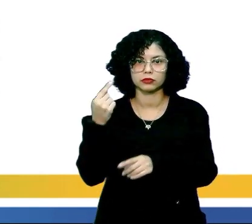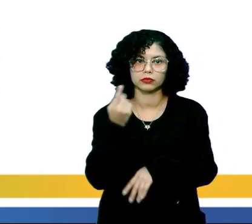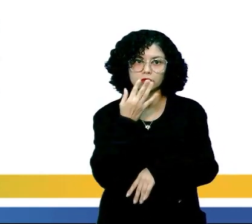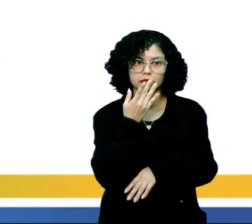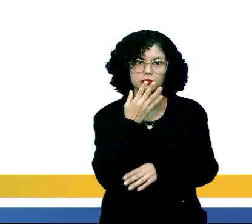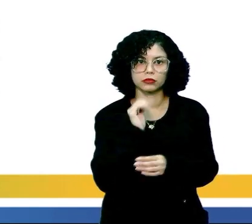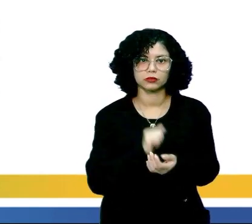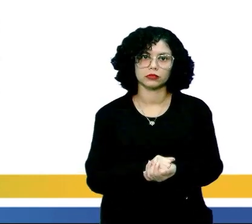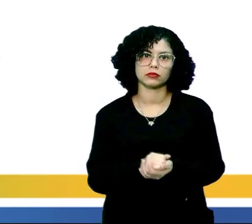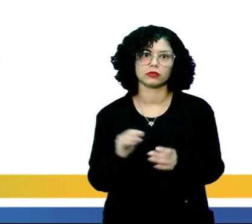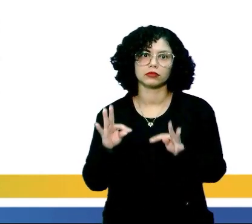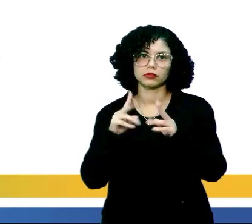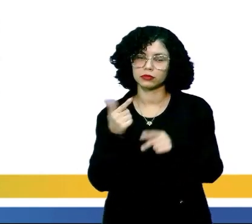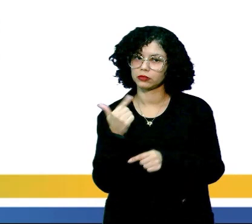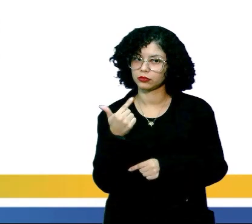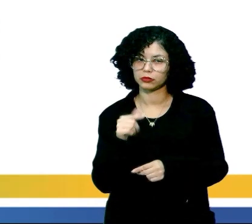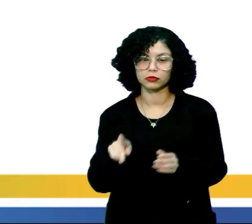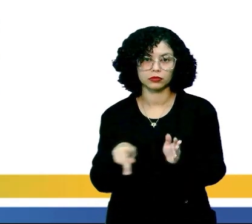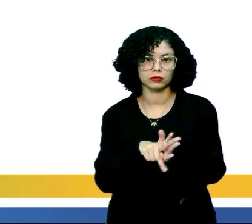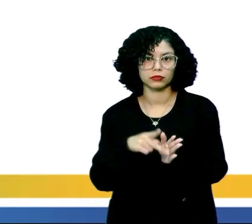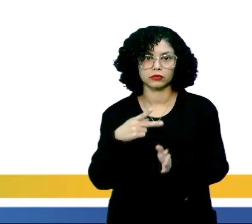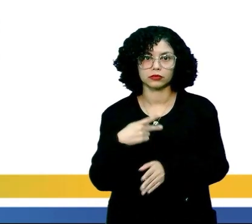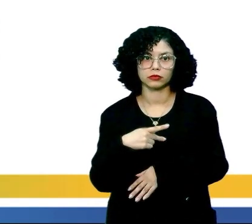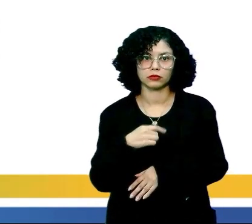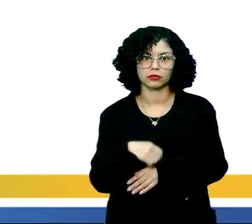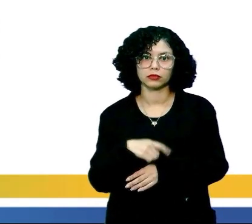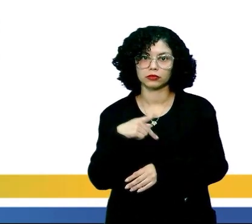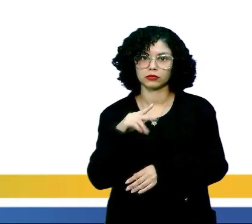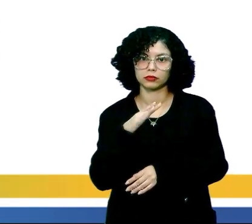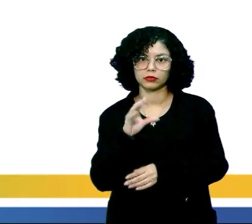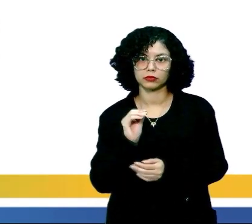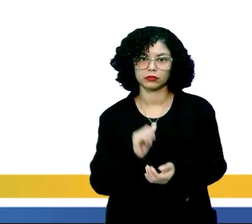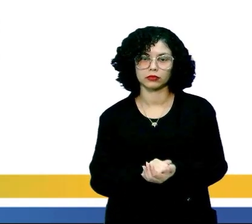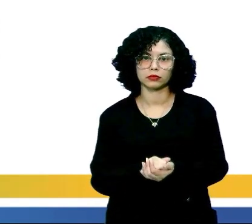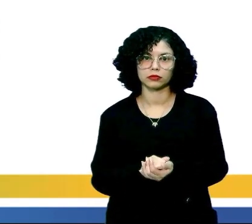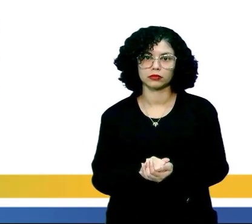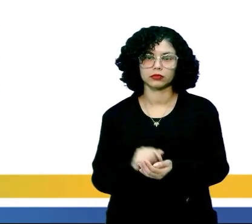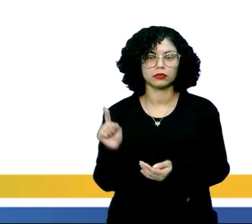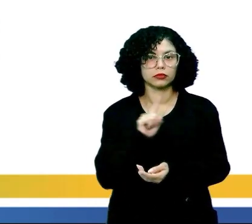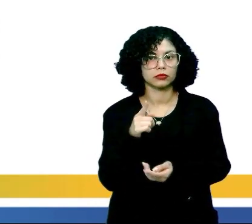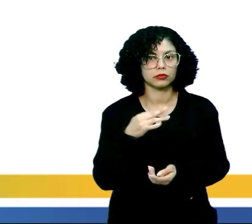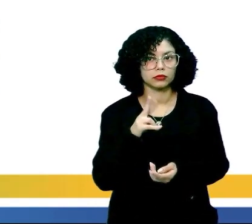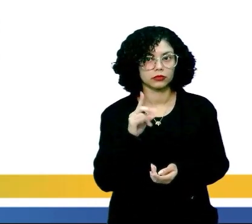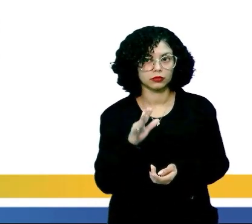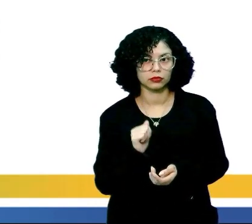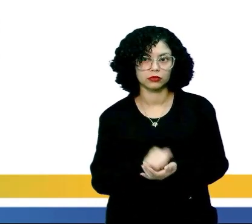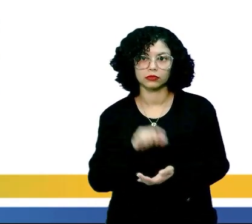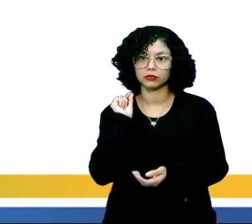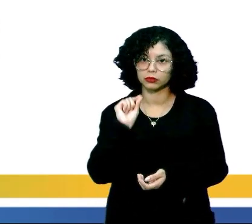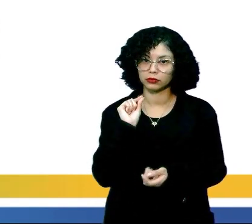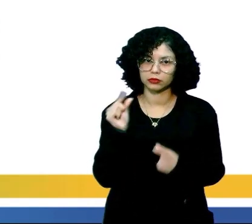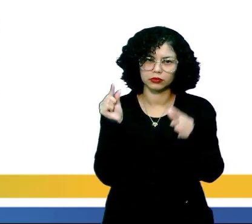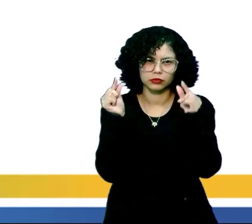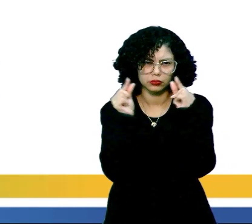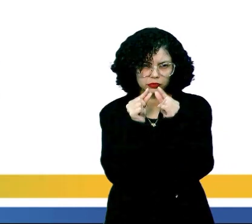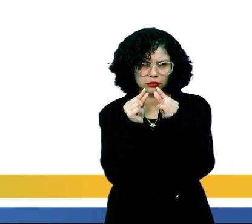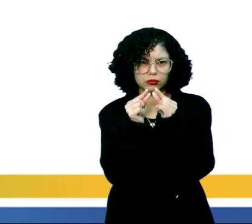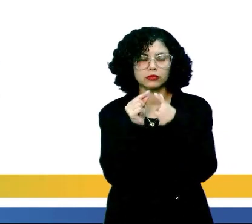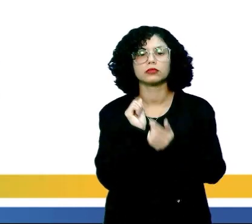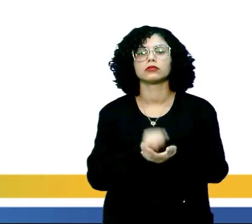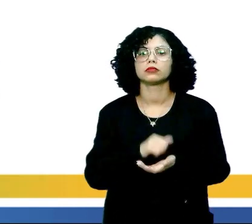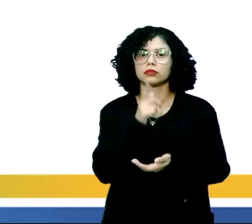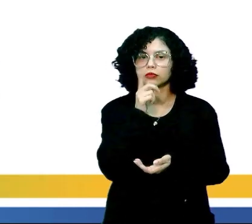que aquelas cores todas não existem na pena do pavão. Não há pigmentos. O que há